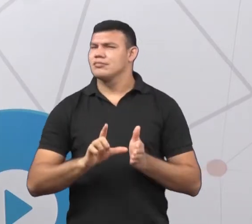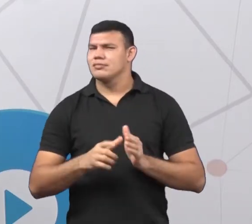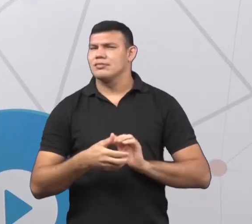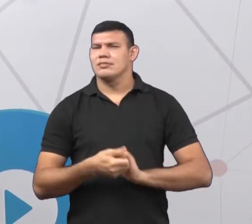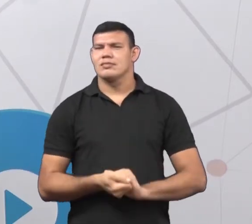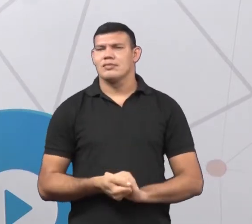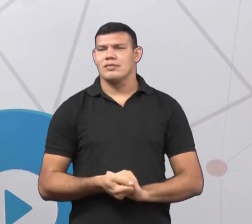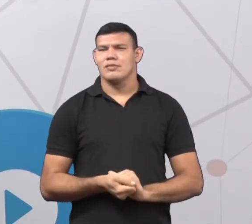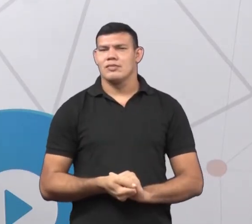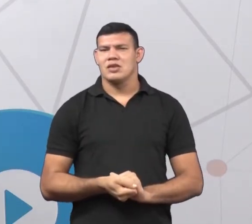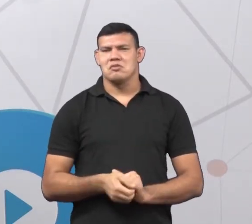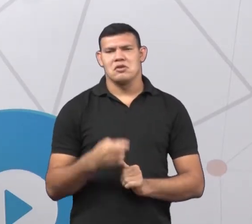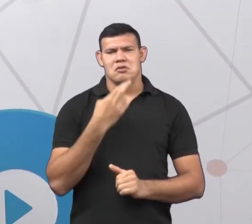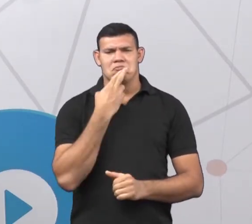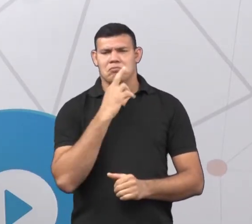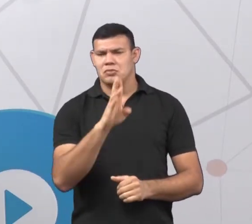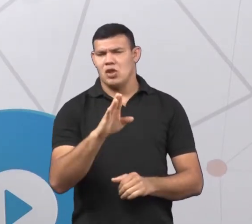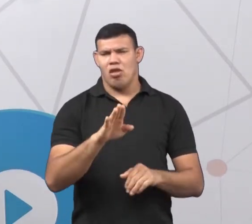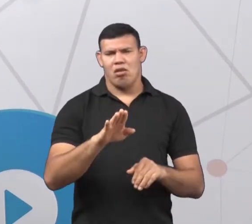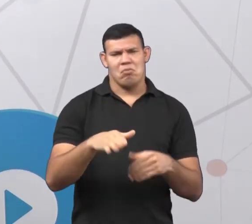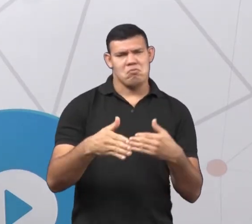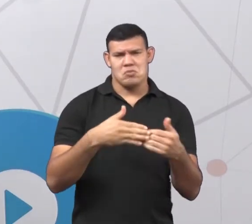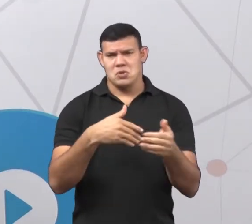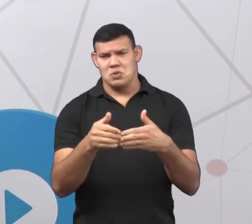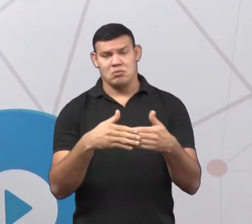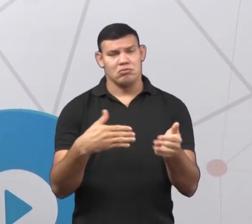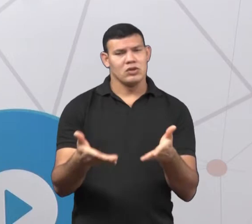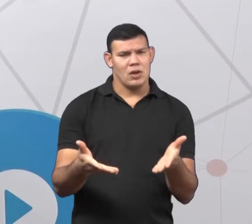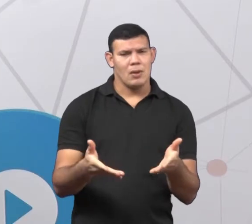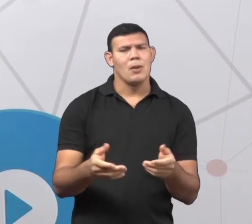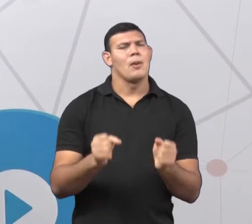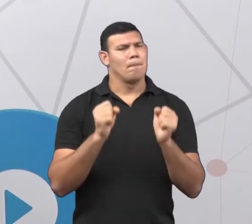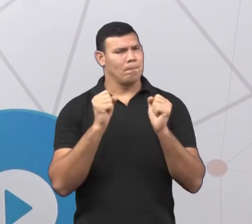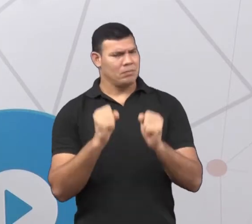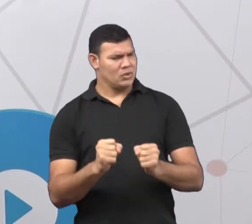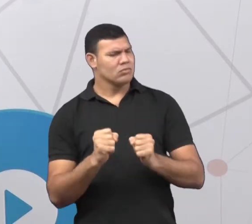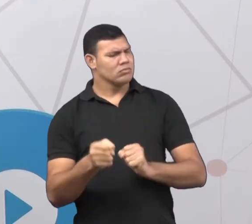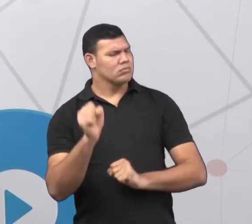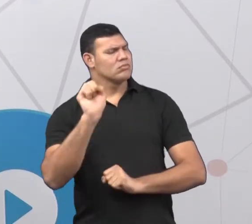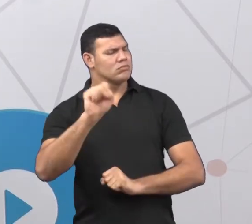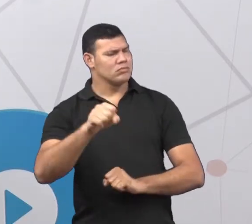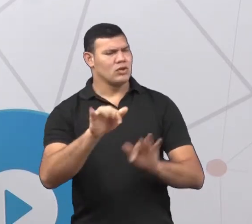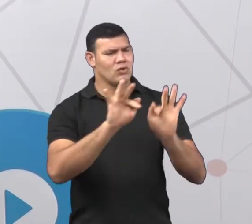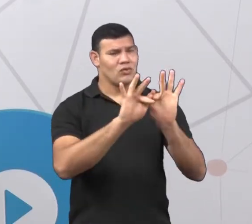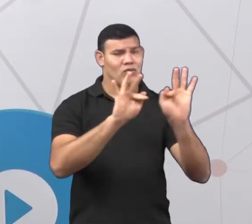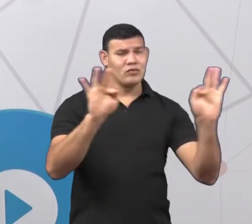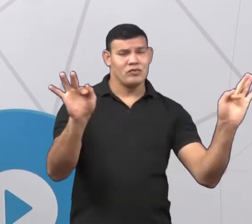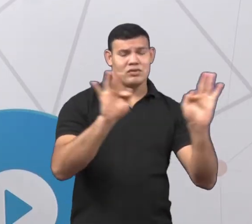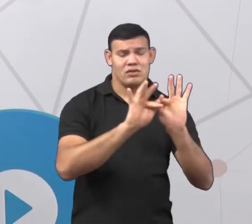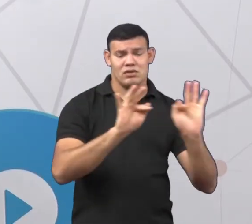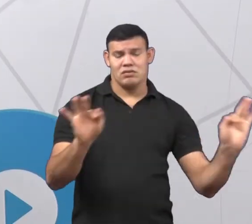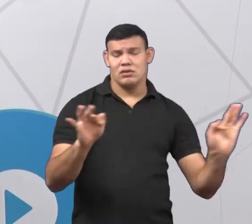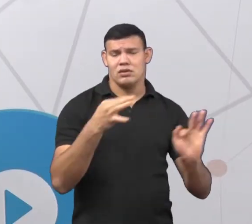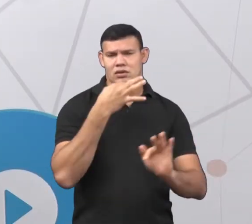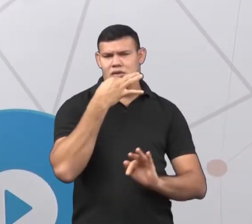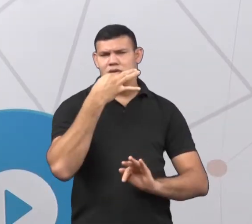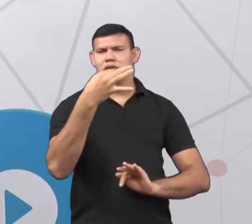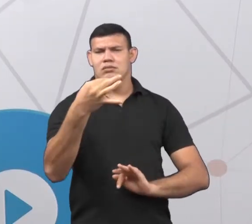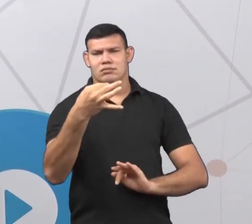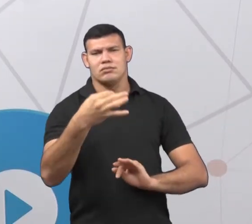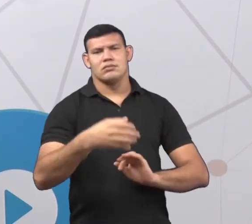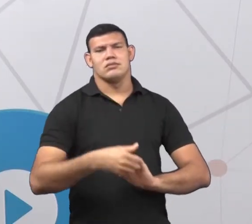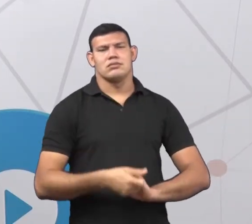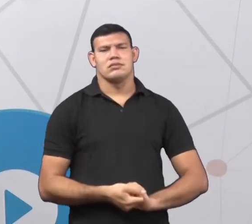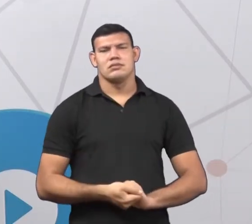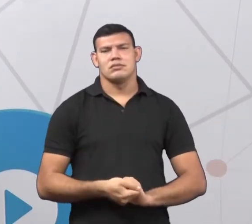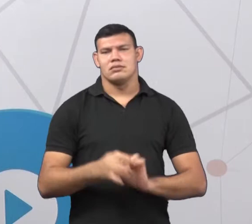anteriormente. Você pode responder com qualquer uma delas, certo? Por quê? Porque com essas frases você está expressando a sua